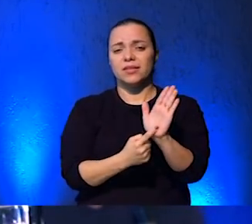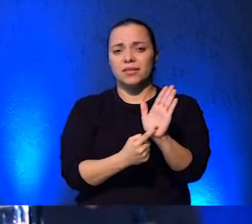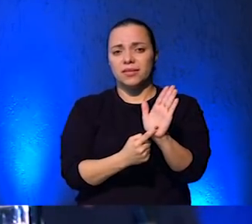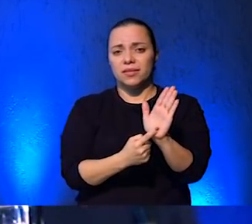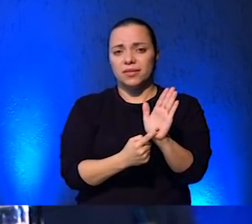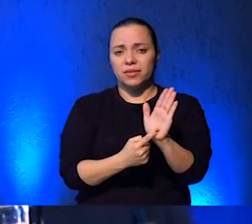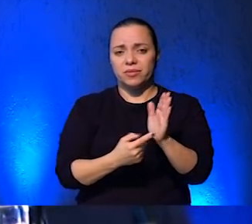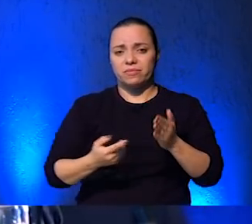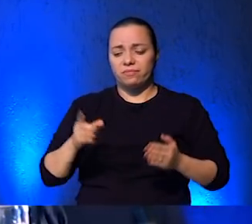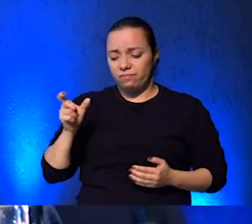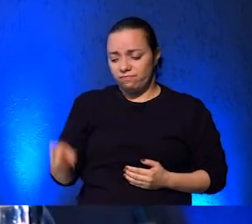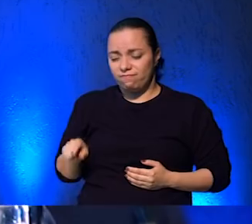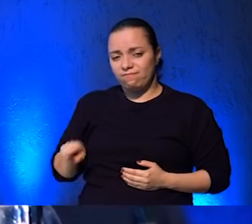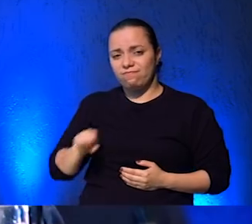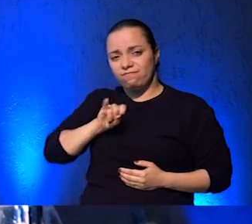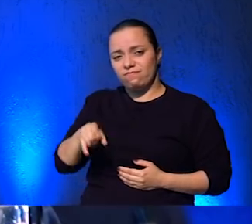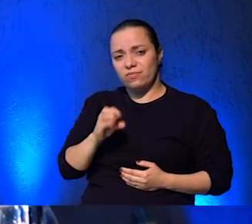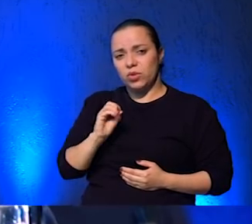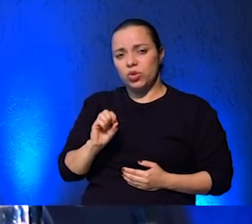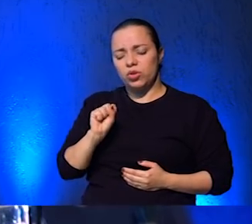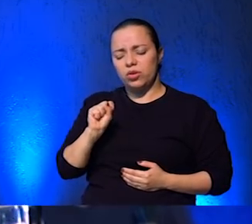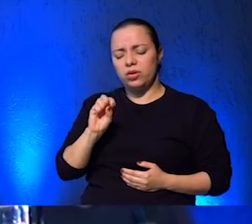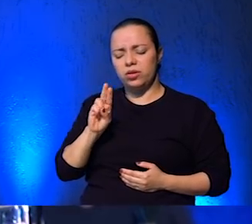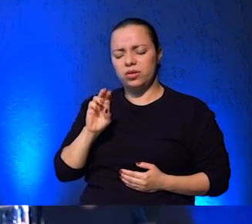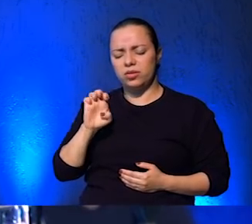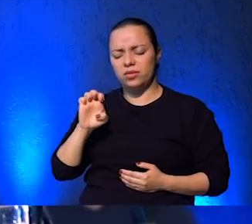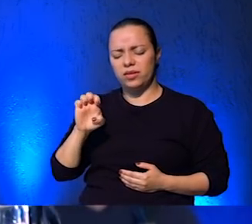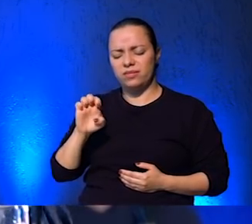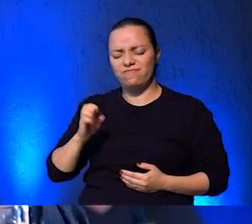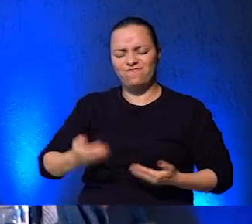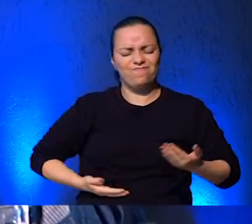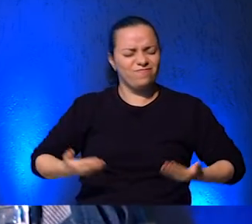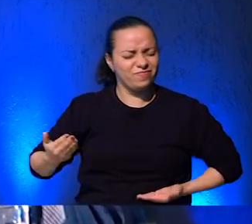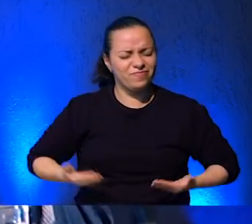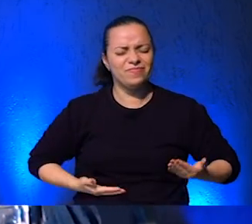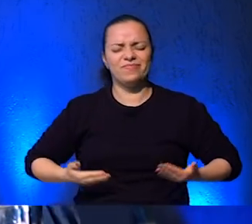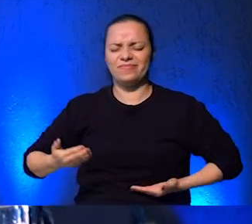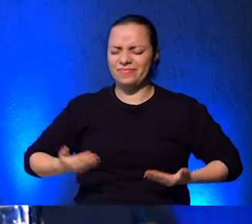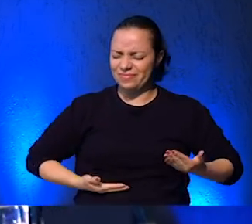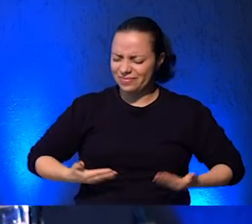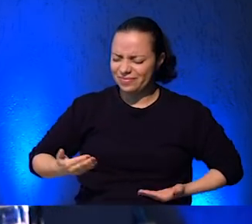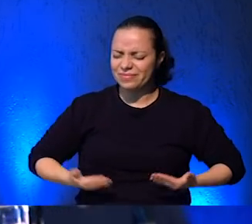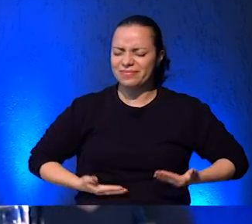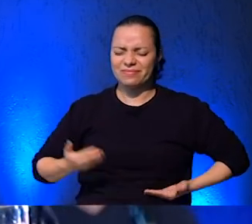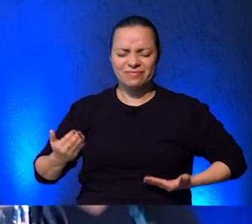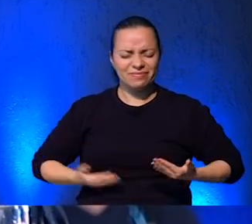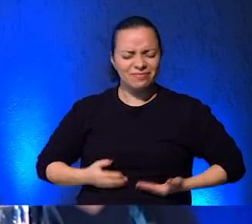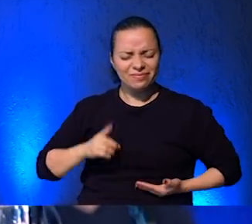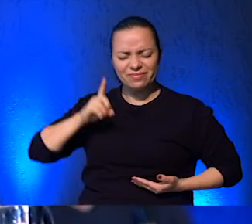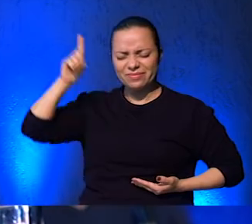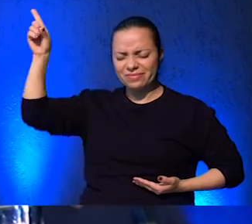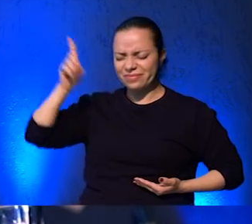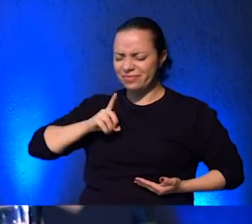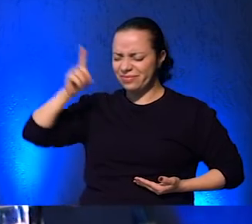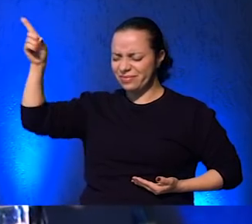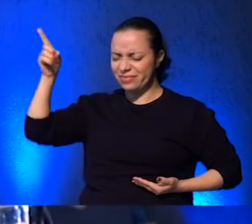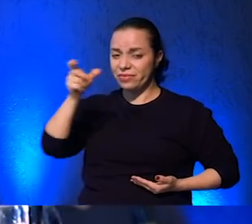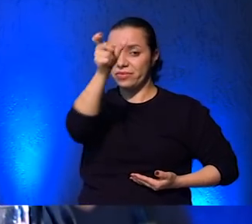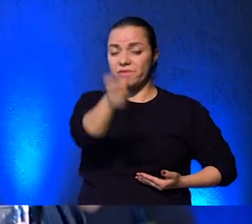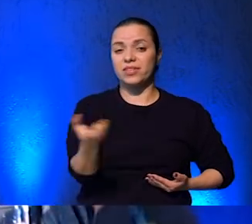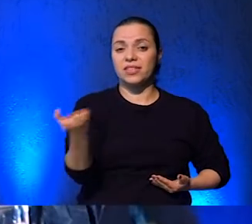servo servo você quer saber como nós vamos superar pandemia como nós vamos vencer e fazer diferença